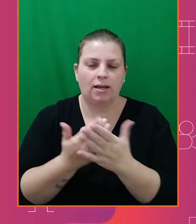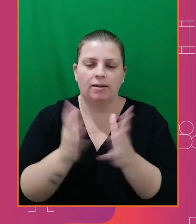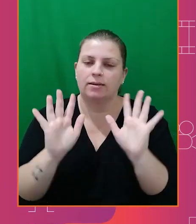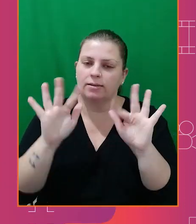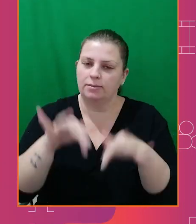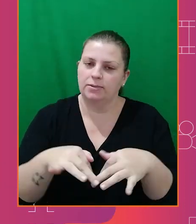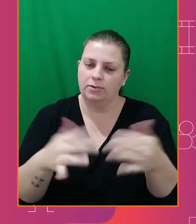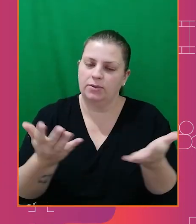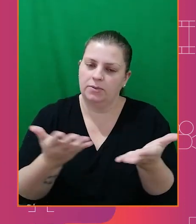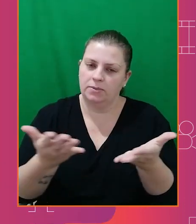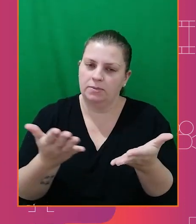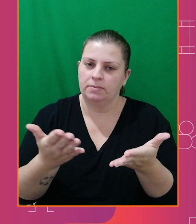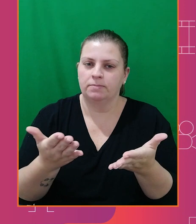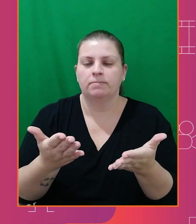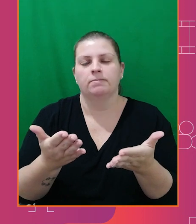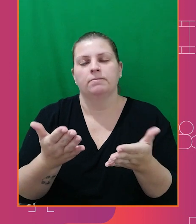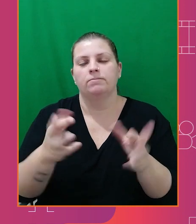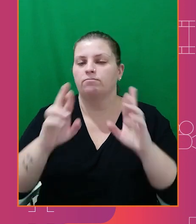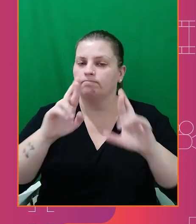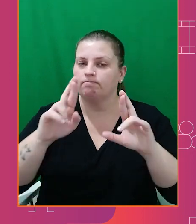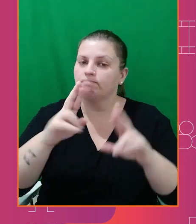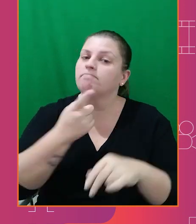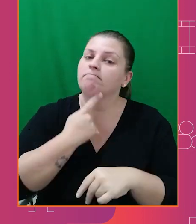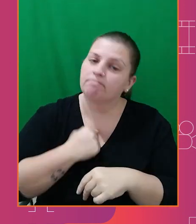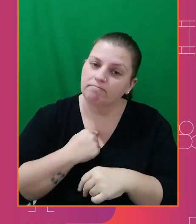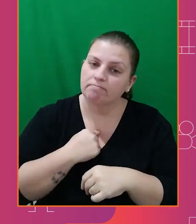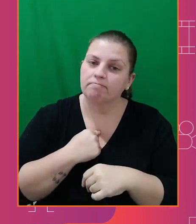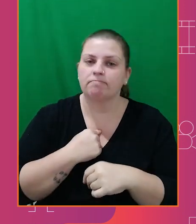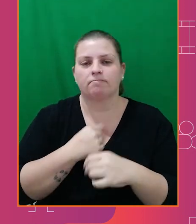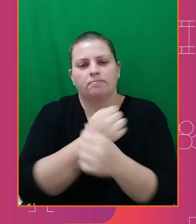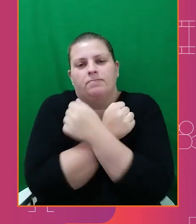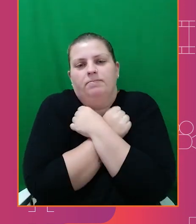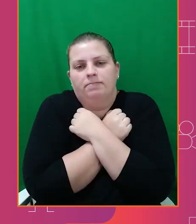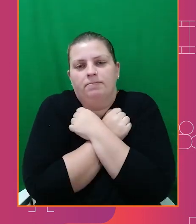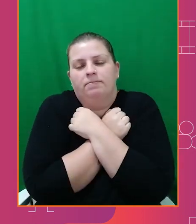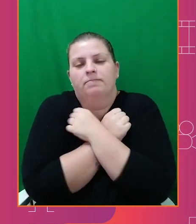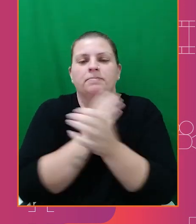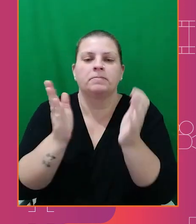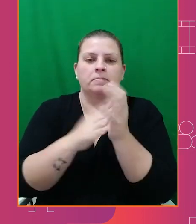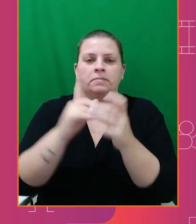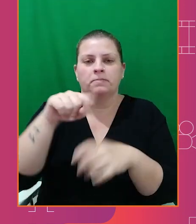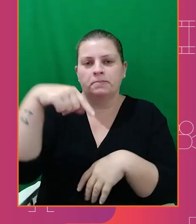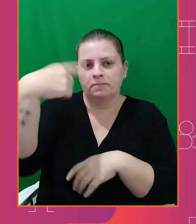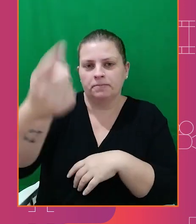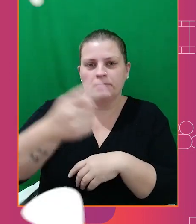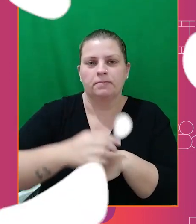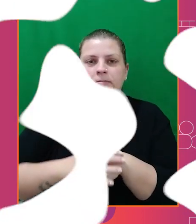aqui. Eu espero que você tenha gostado. Um grande abraço e até mais!